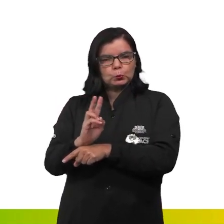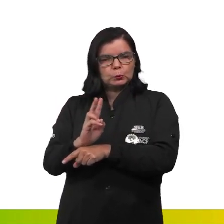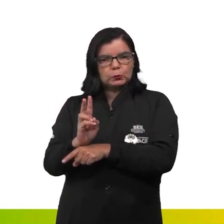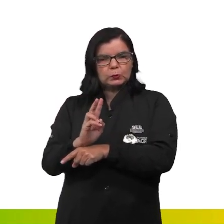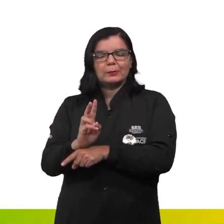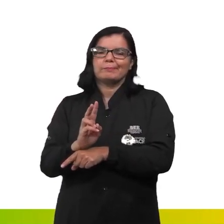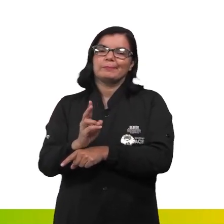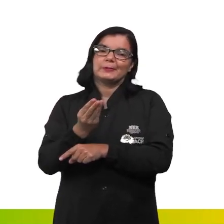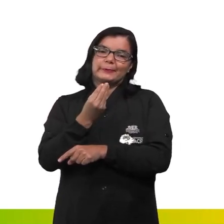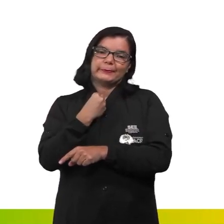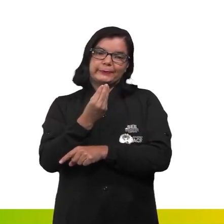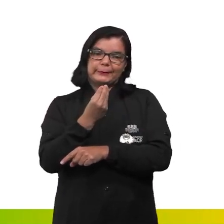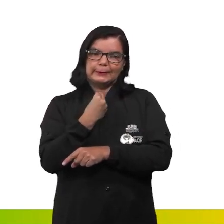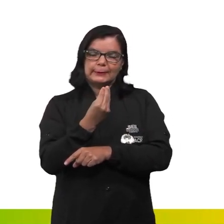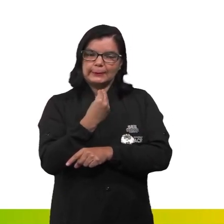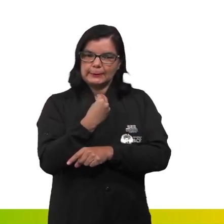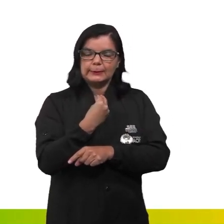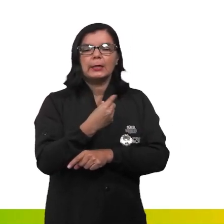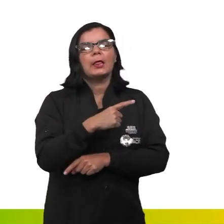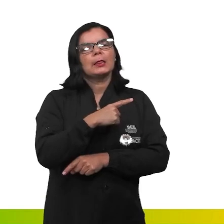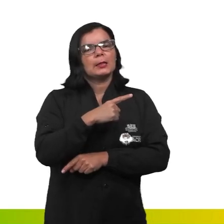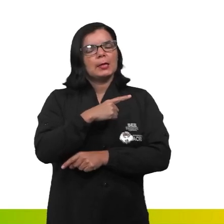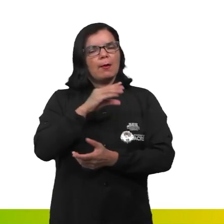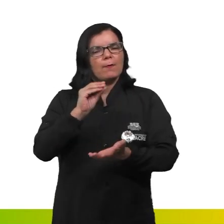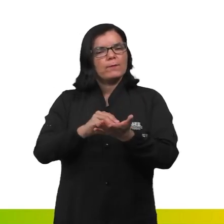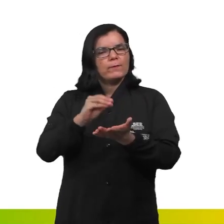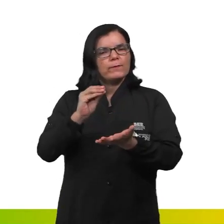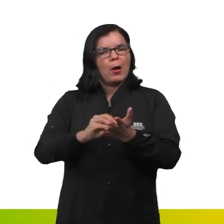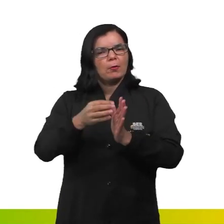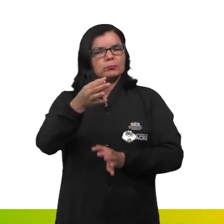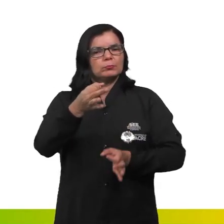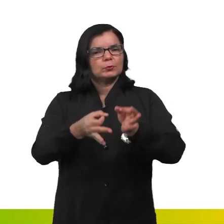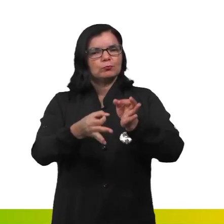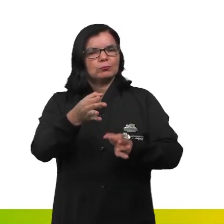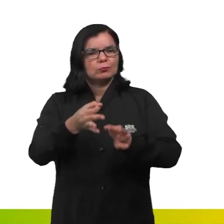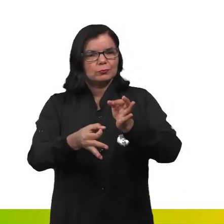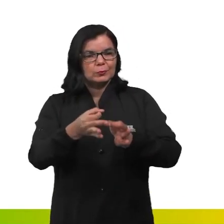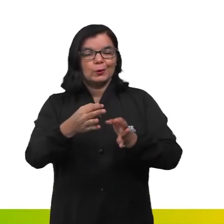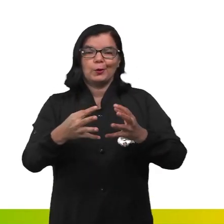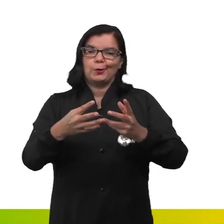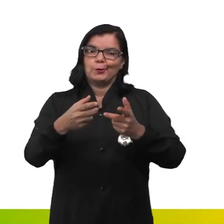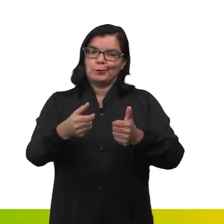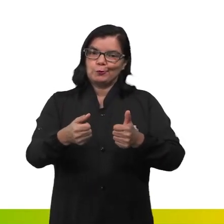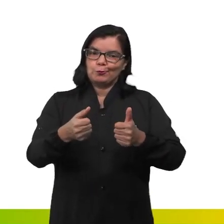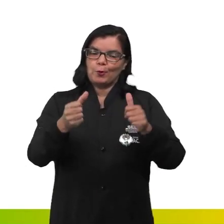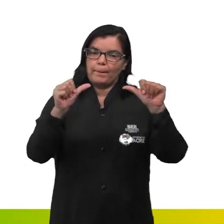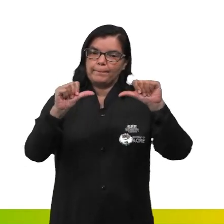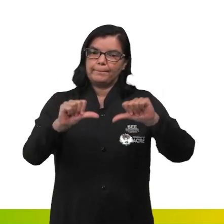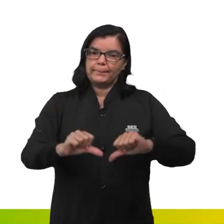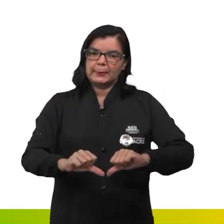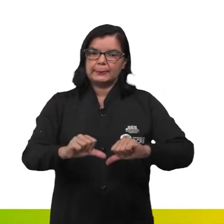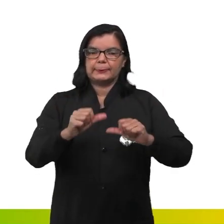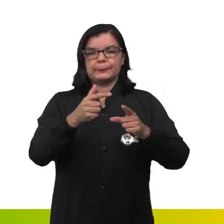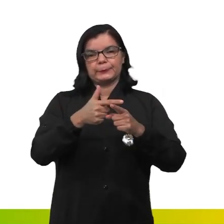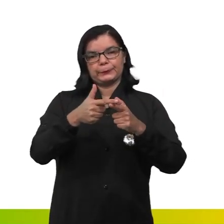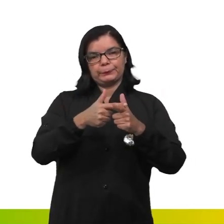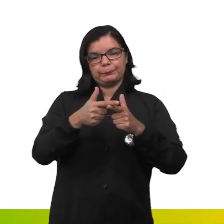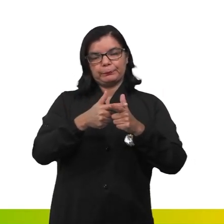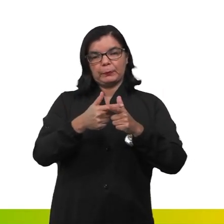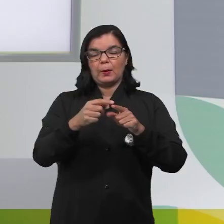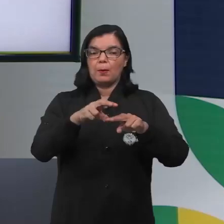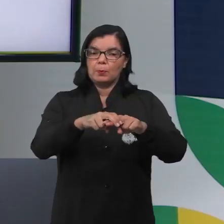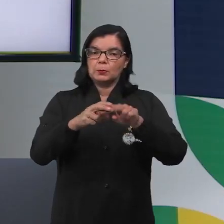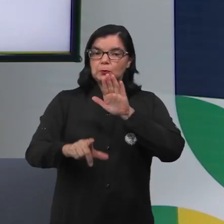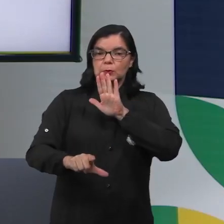muito fraca. Existe ausência jurídica e tudo isso agrava o problema. Então as